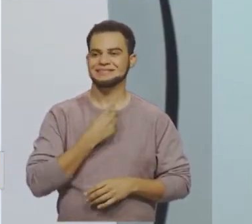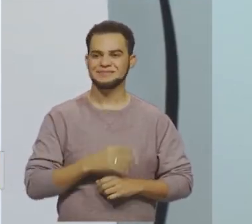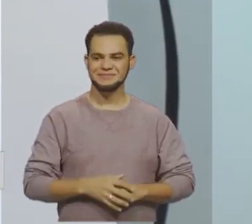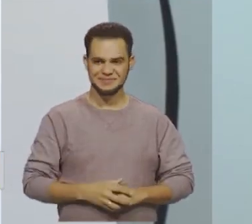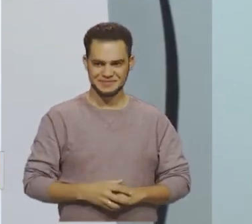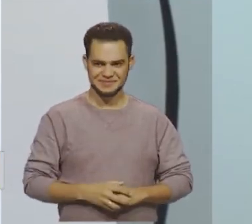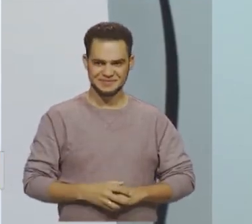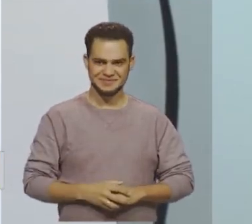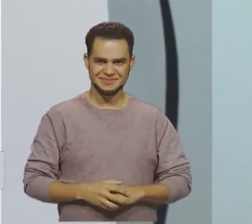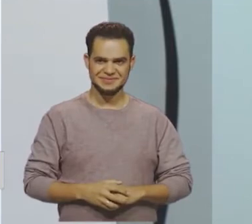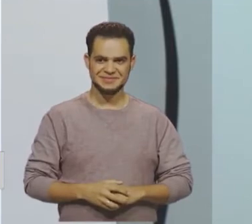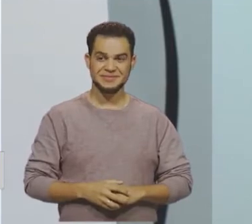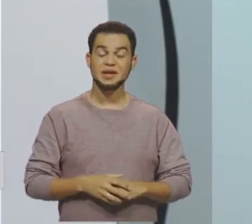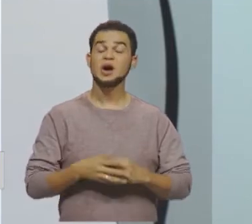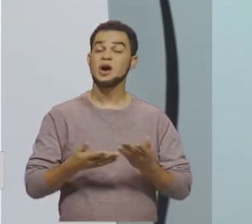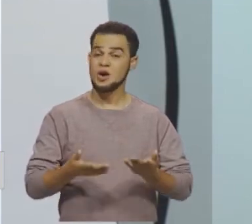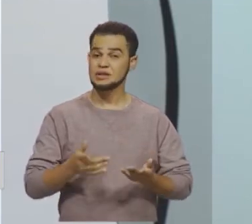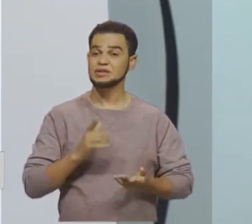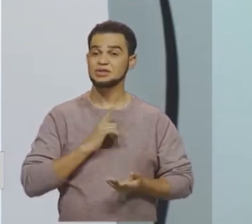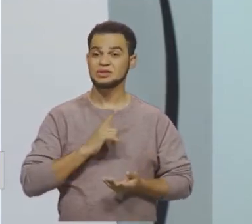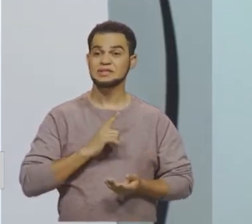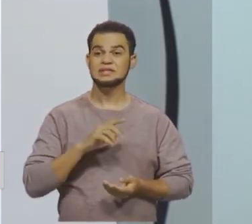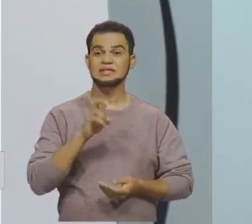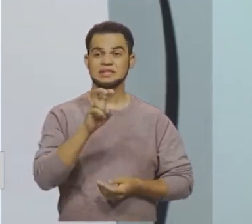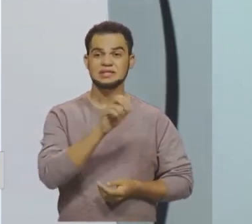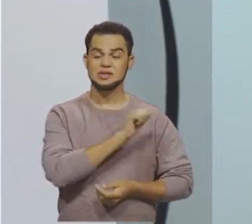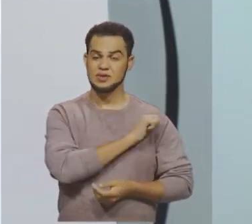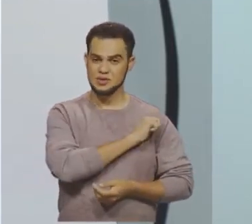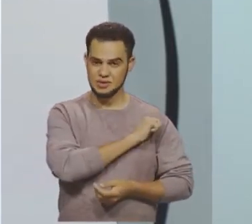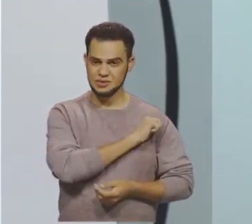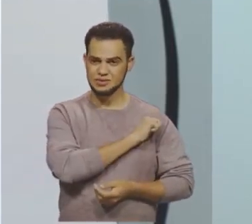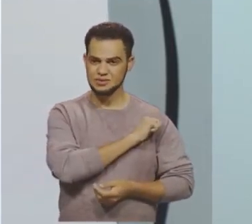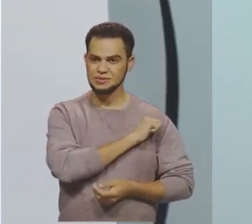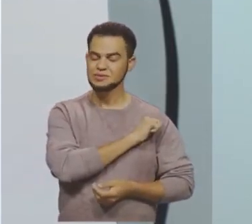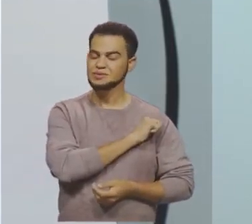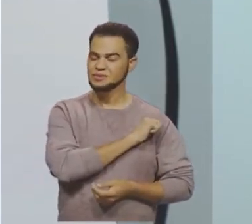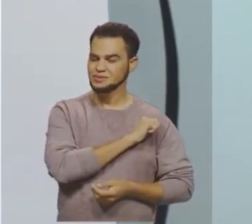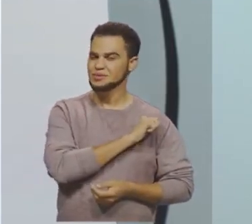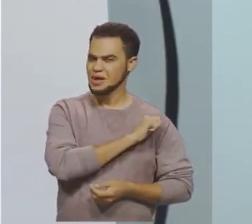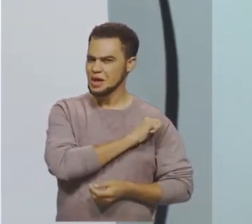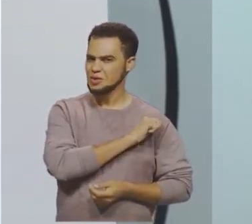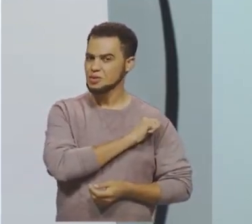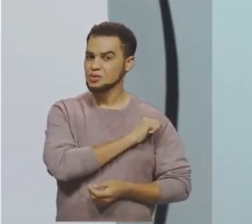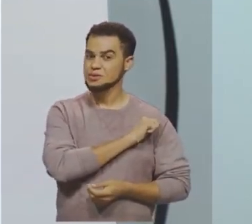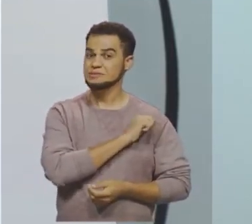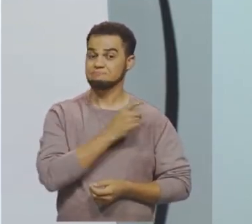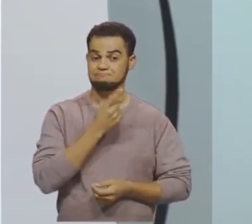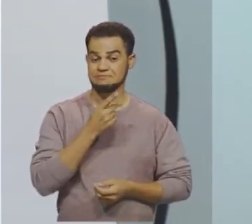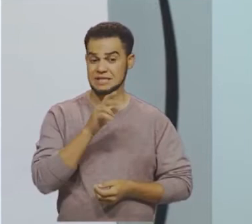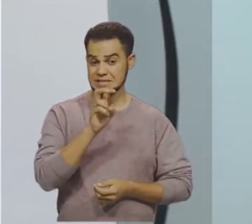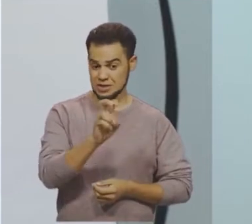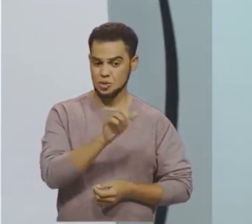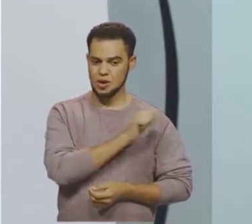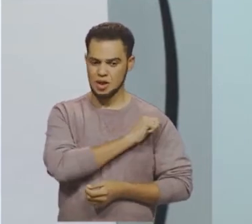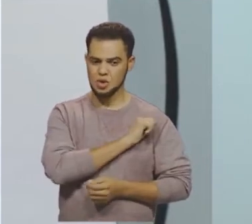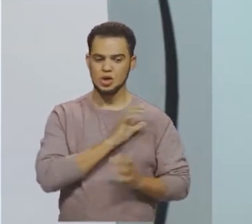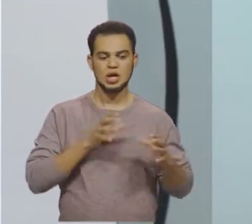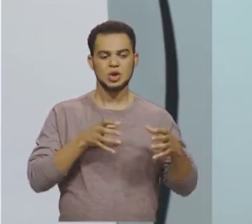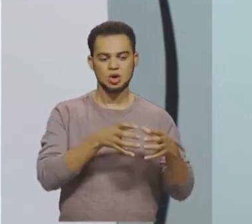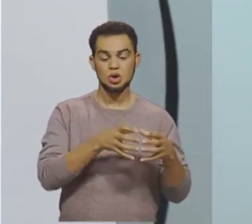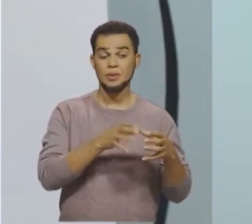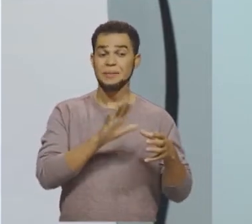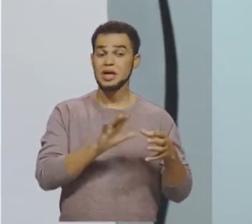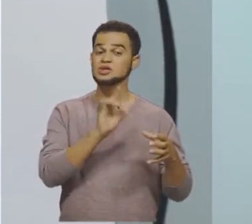eles apresentaram um trabalho, certo? E falaram o seguinte... Desses 5, só 2 irão apresentar o trabalho. Então, era uma